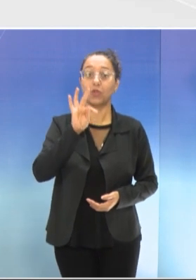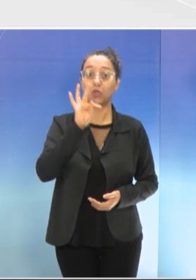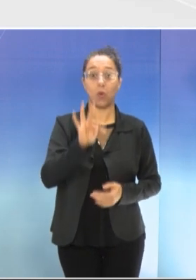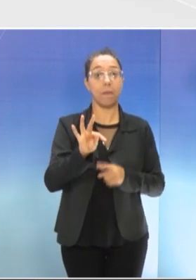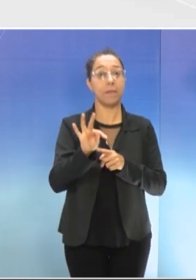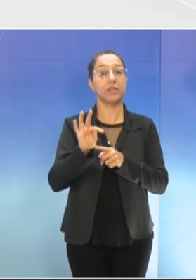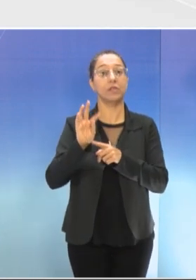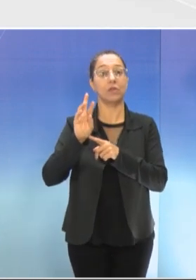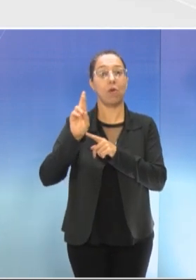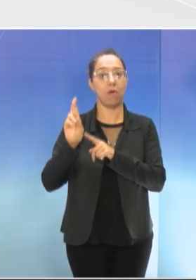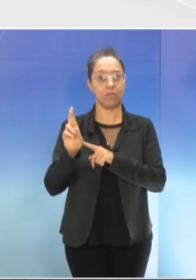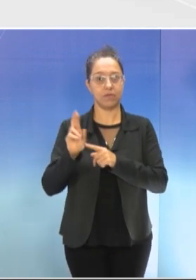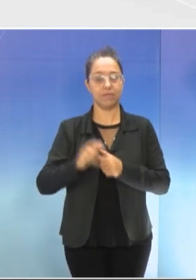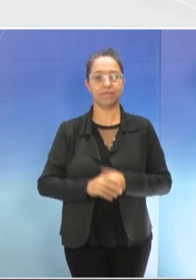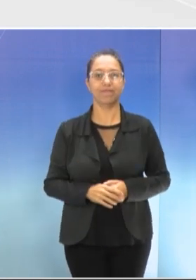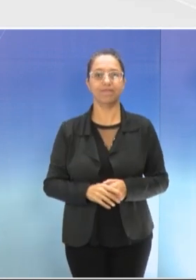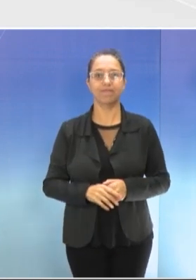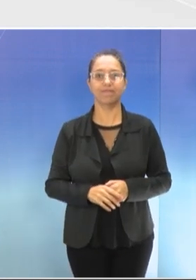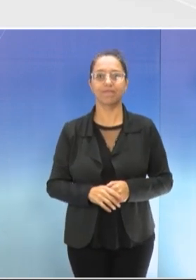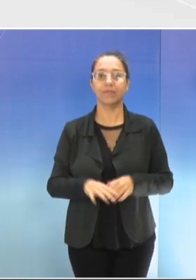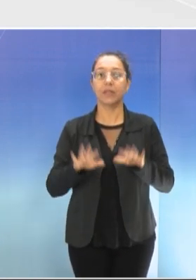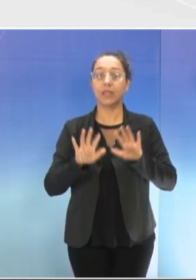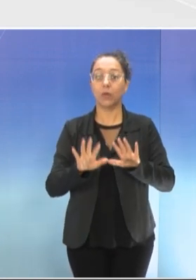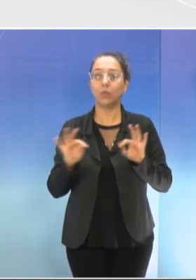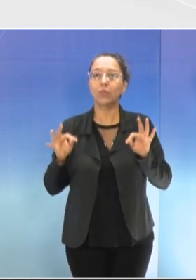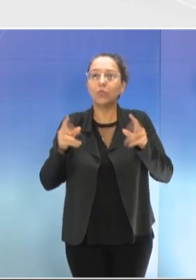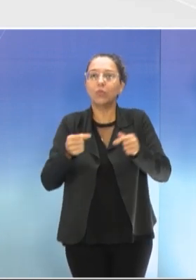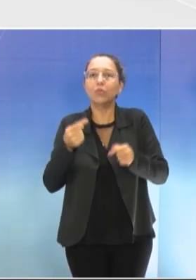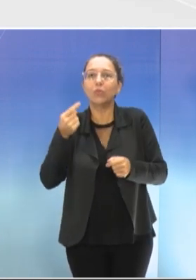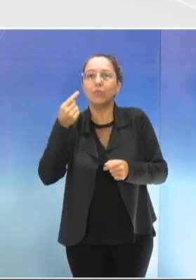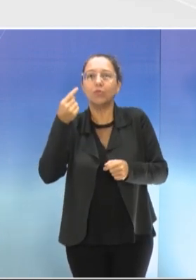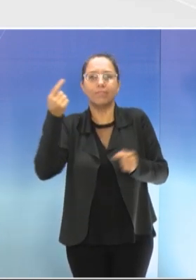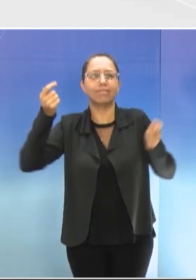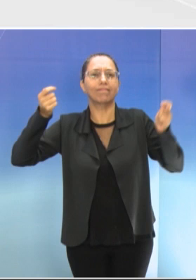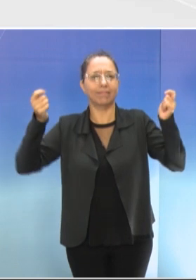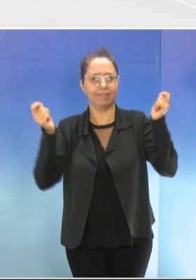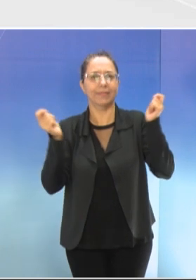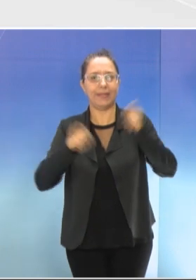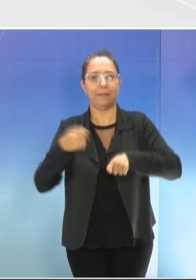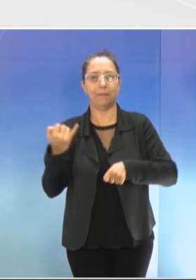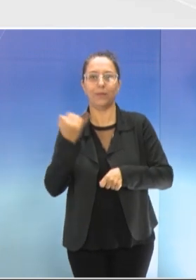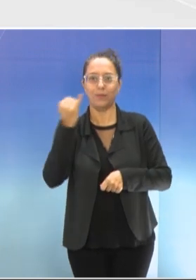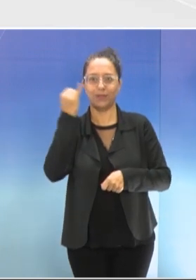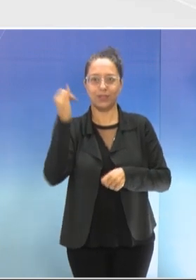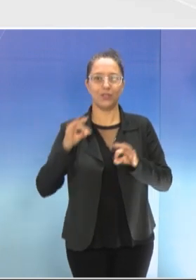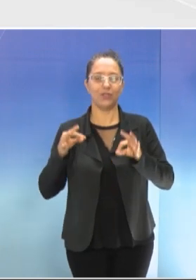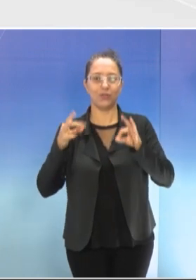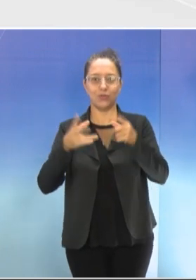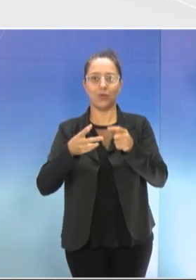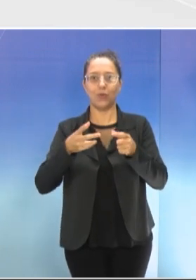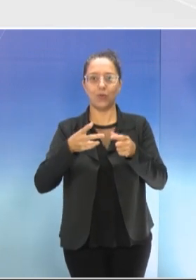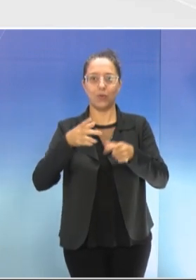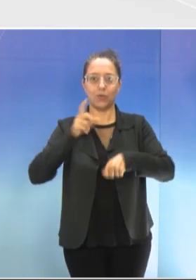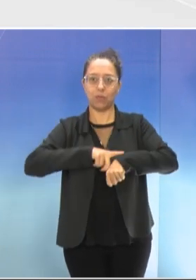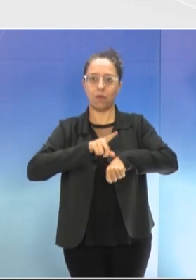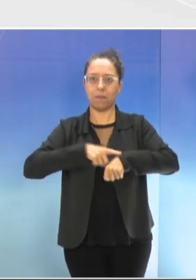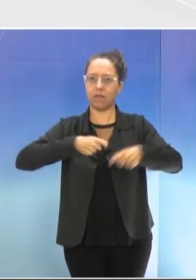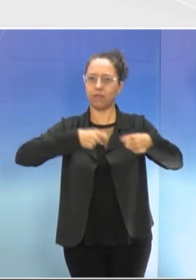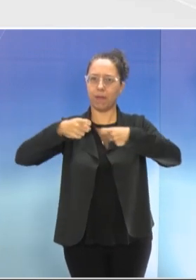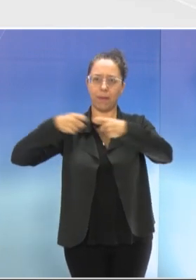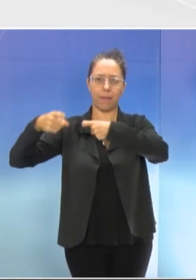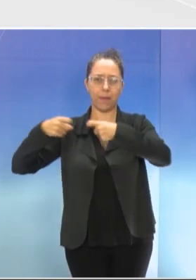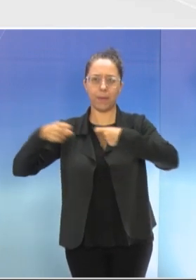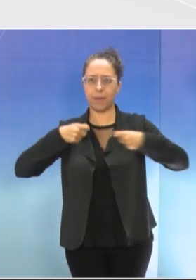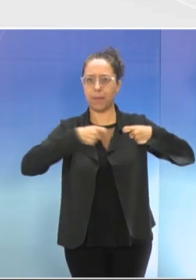fala. Tudo que é válido para um tempo de guerra, em que todo homem é inimigo de todo homem, é